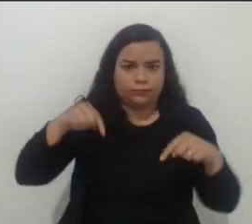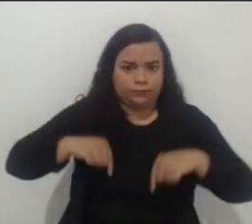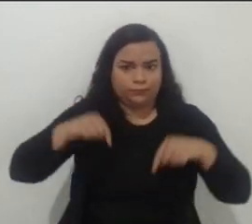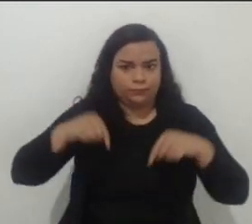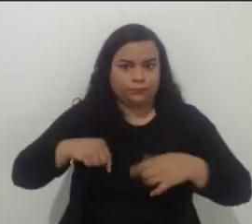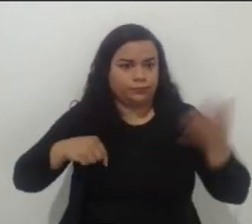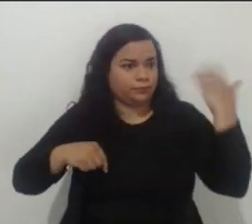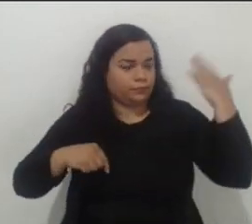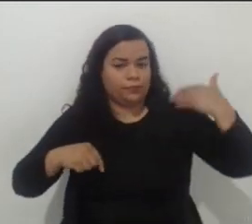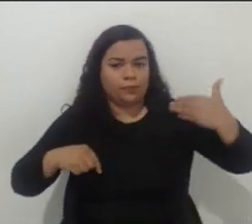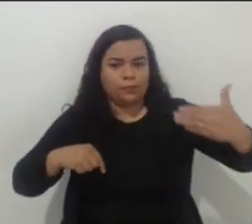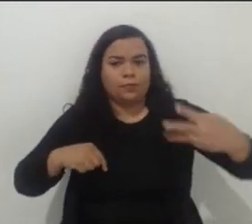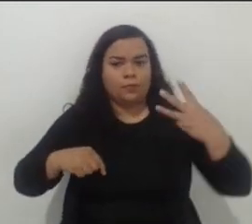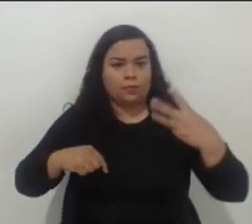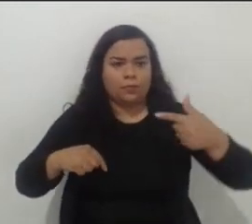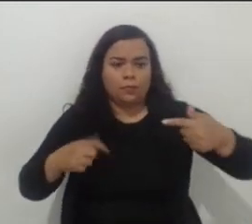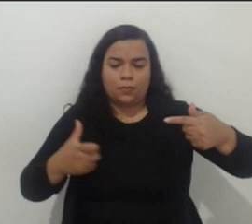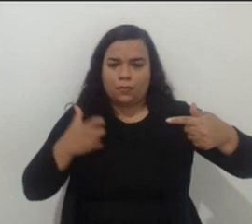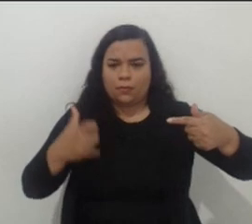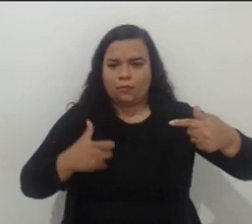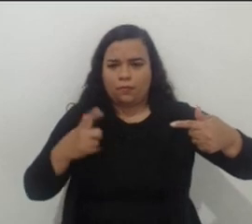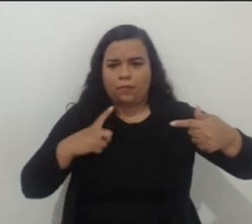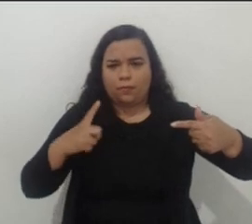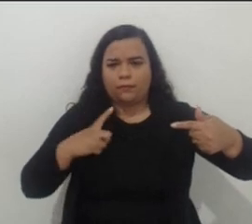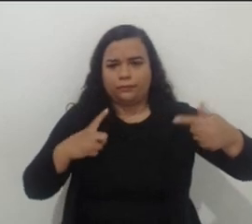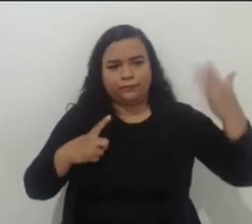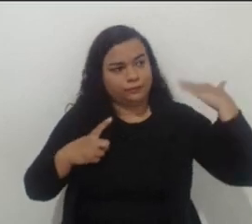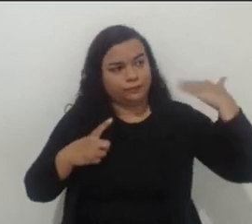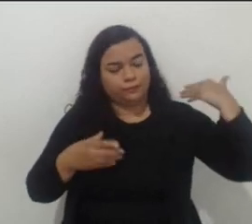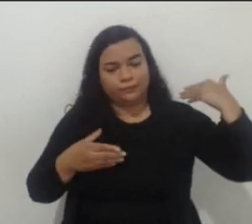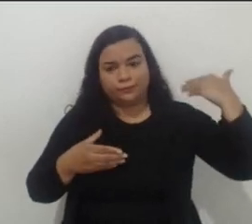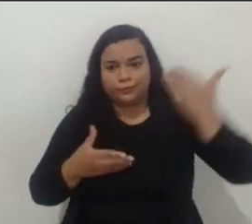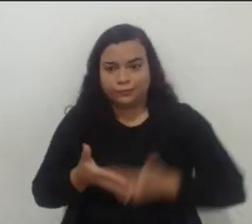tinha 37, né? Então, excelências,